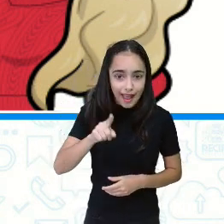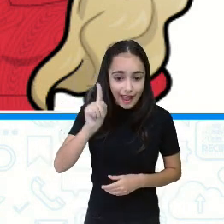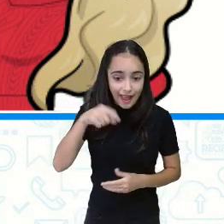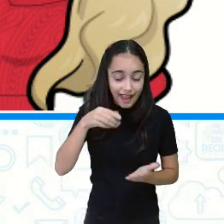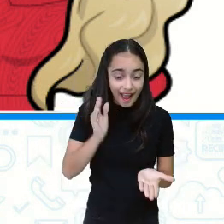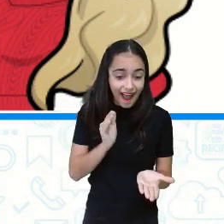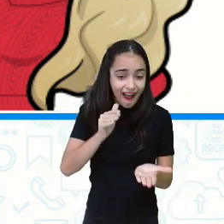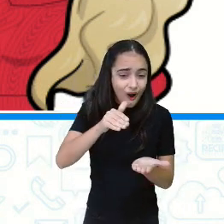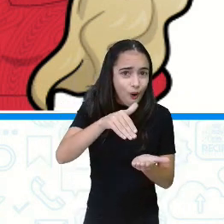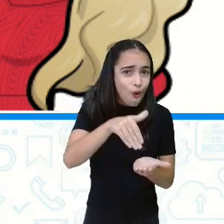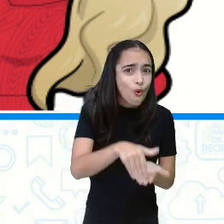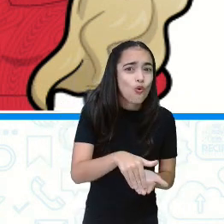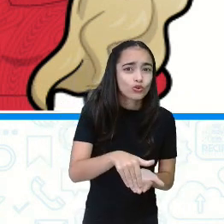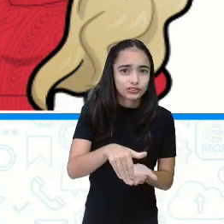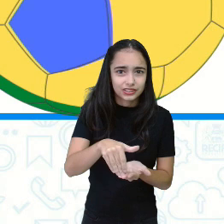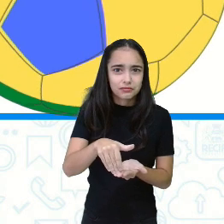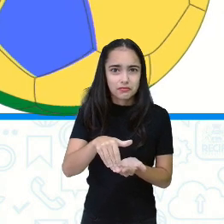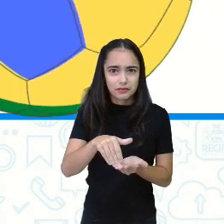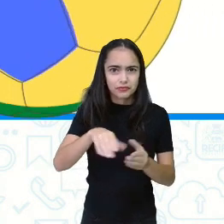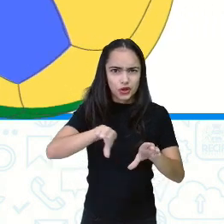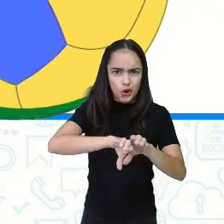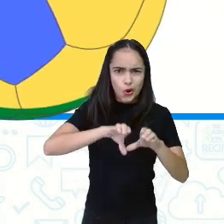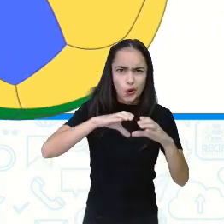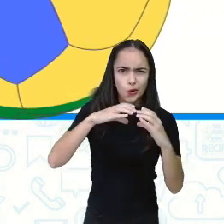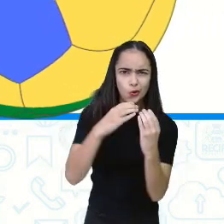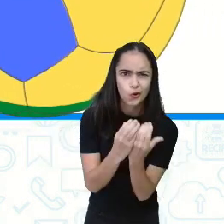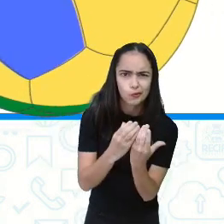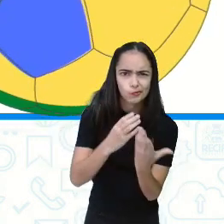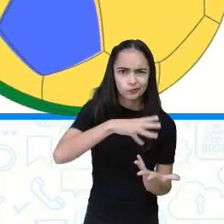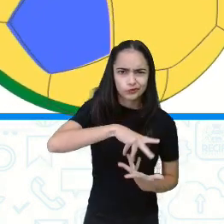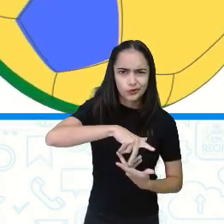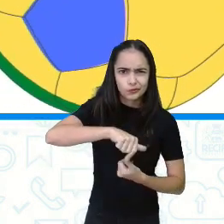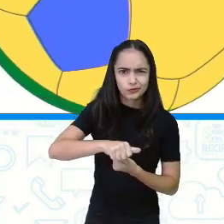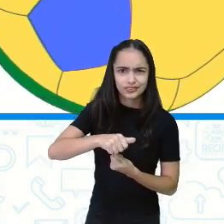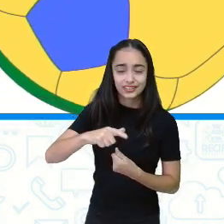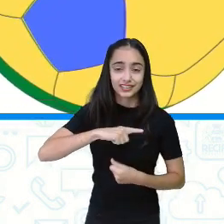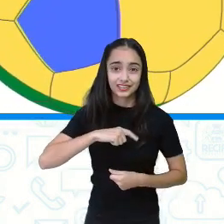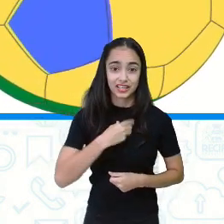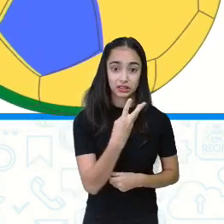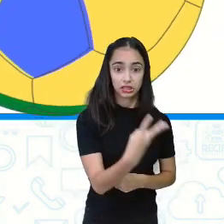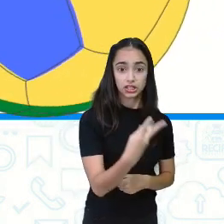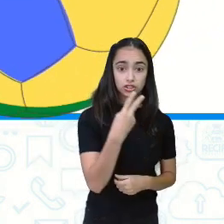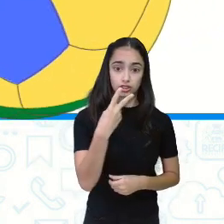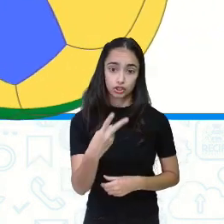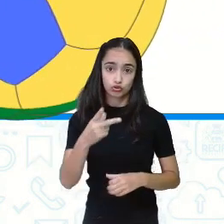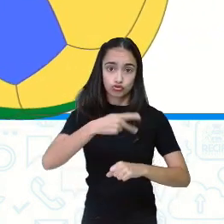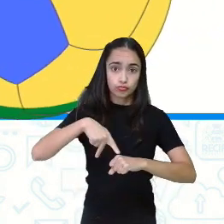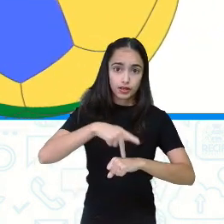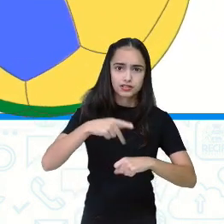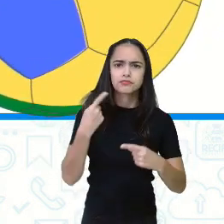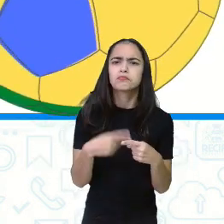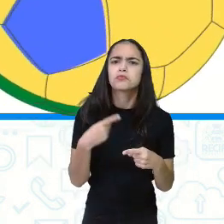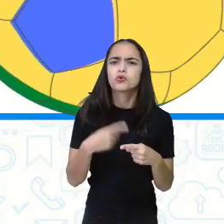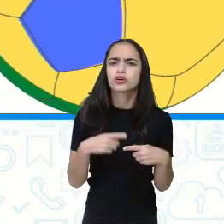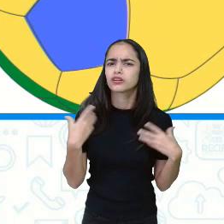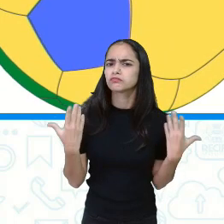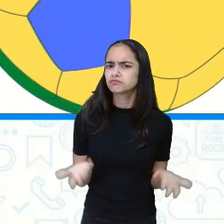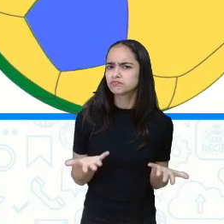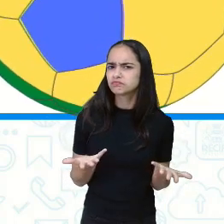Mundo com 32 países? Por que isso? Esta será a última edição da Copa do Mundo disputada